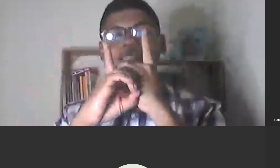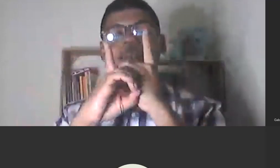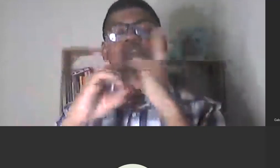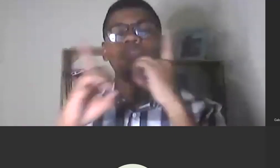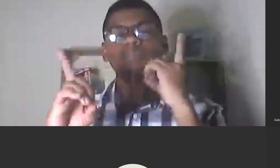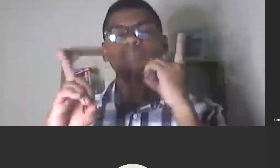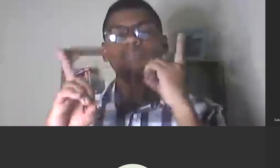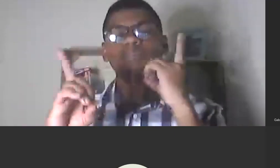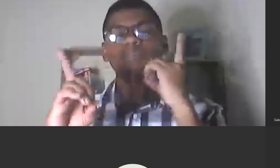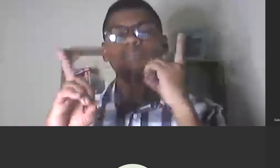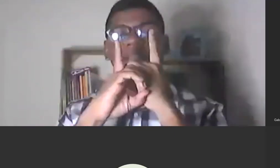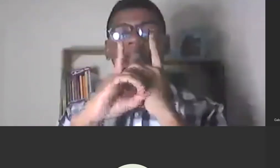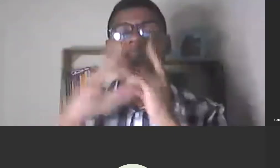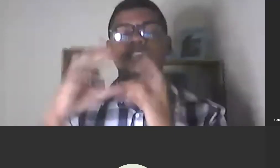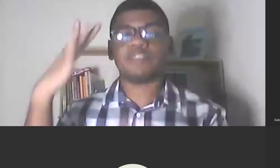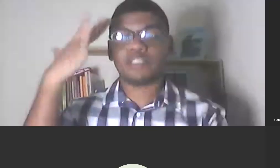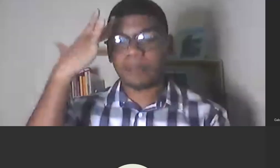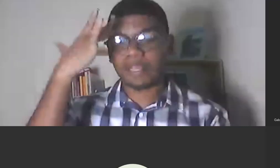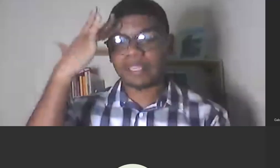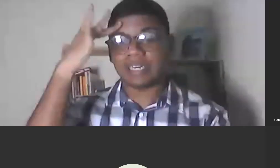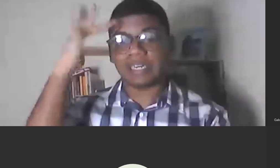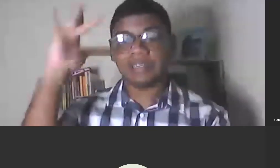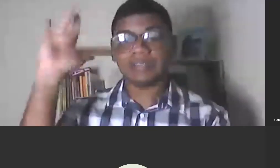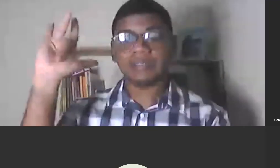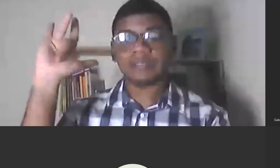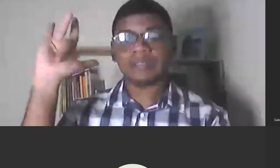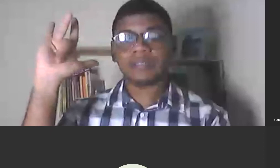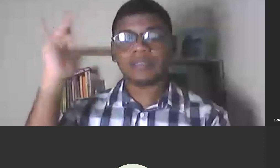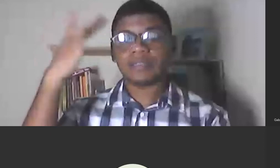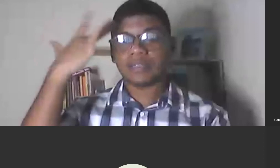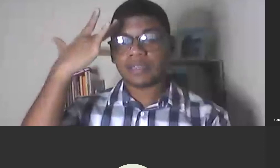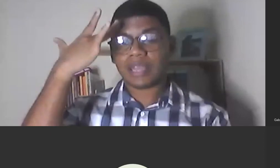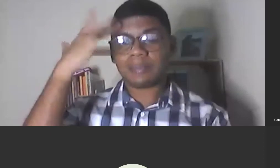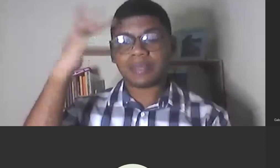utiliza esse sinal de encontrar, né? A gente faz o amanhã,